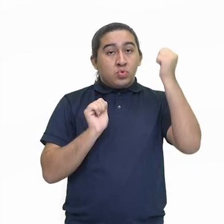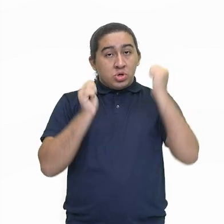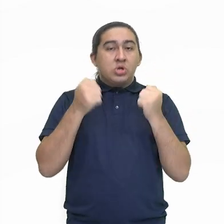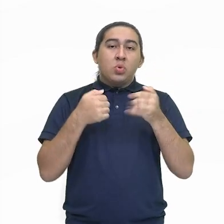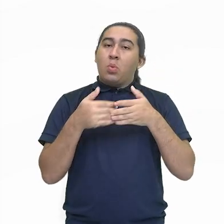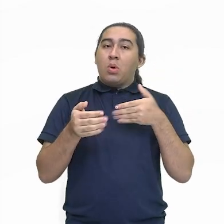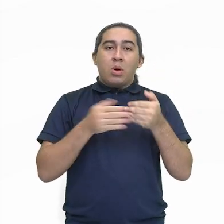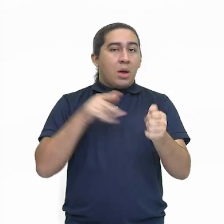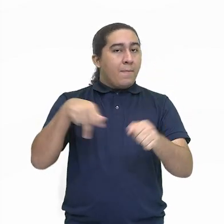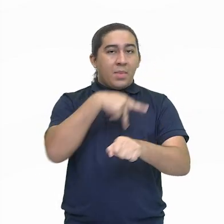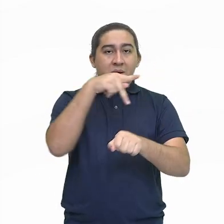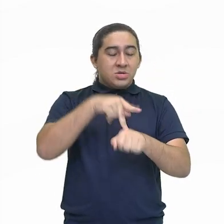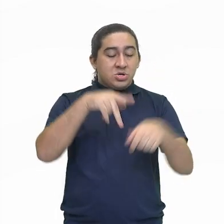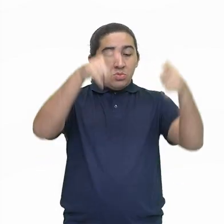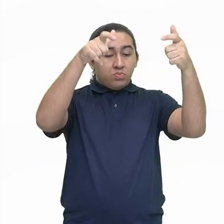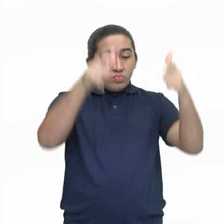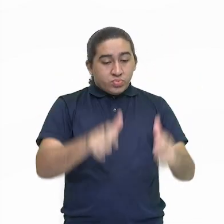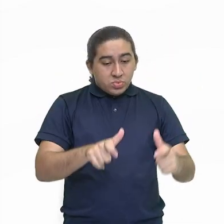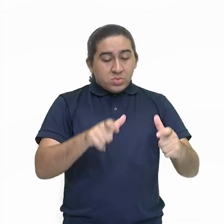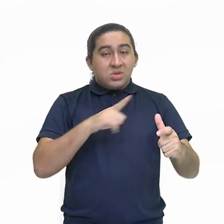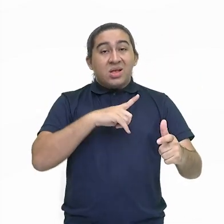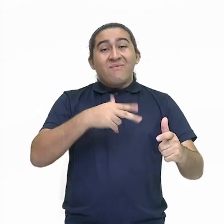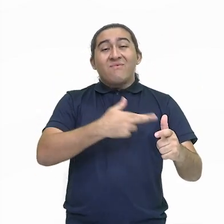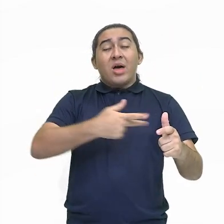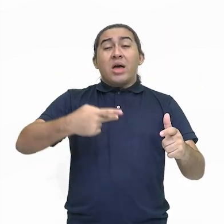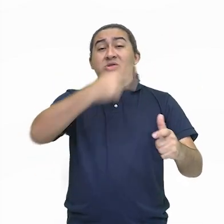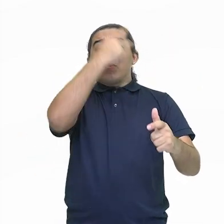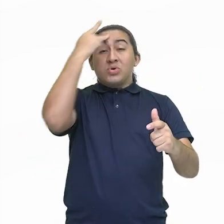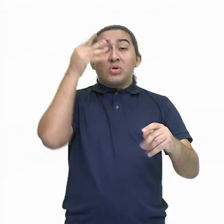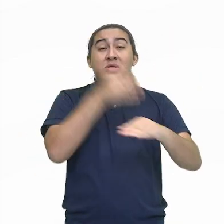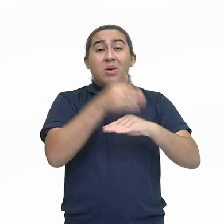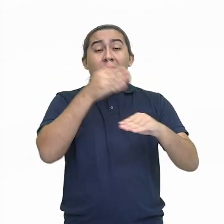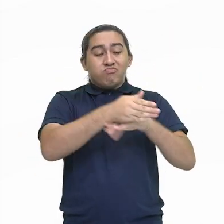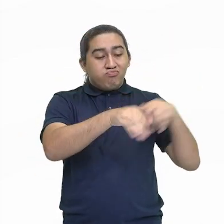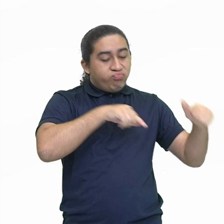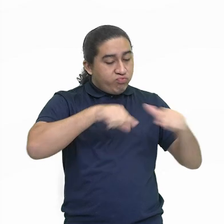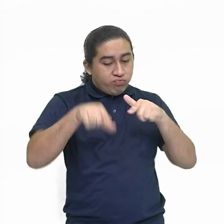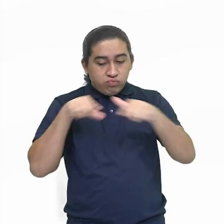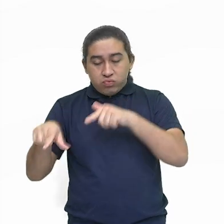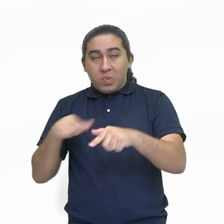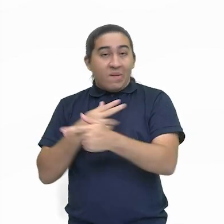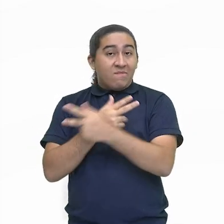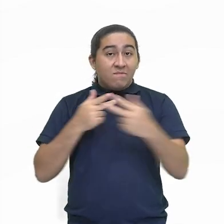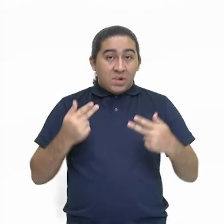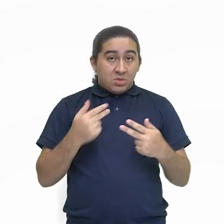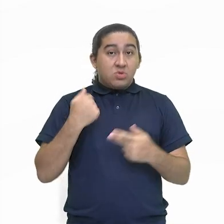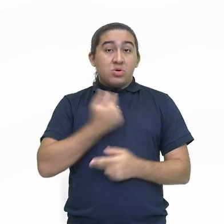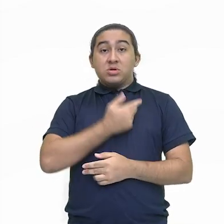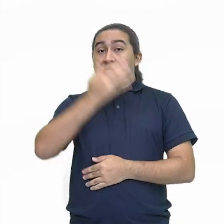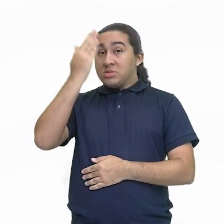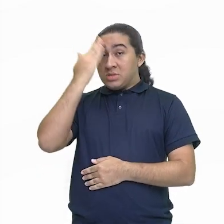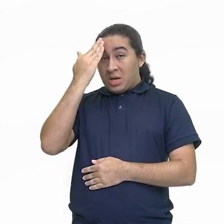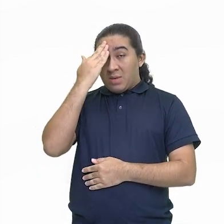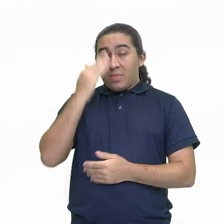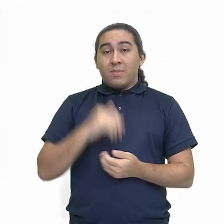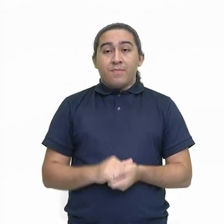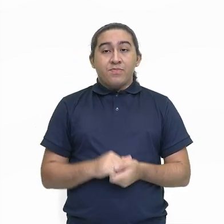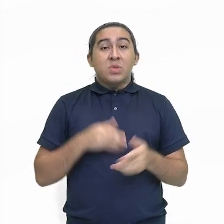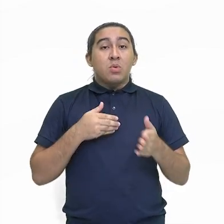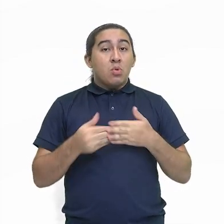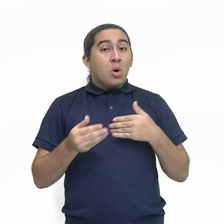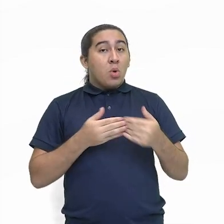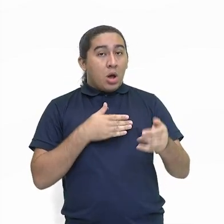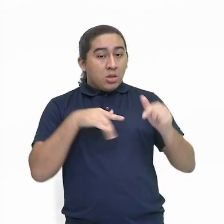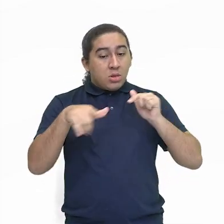país, tem muitas pessoas envolvidas, tem muito trabalho envolvido. E a gente já sabe, né, gente? Qualquer trabalho,